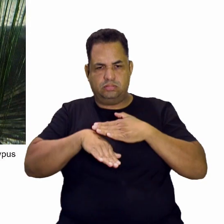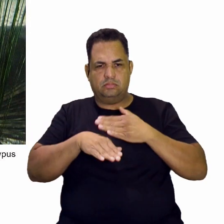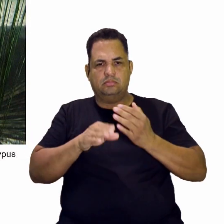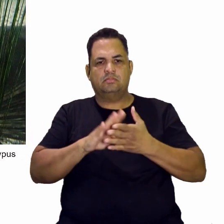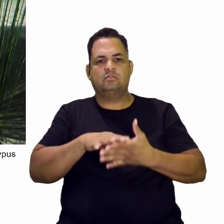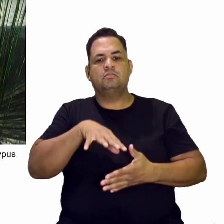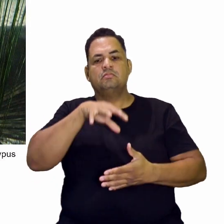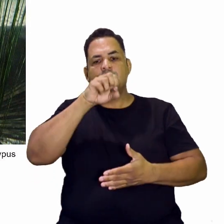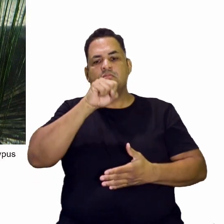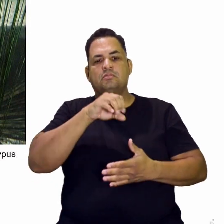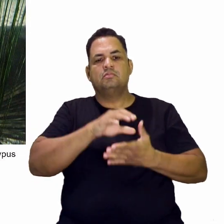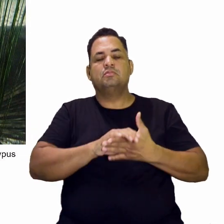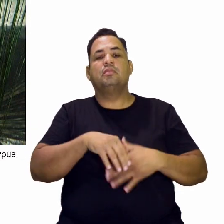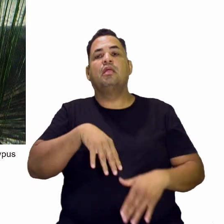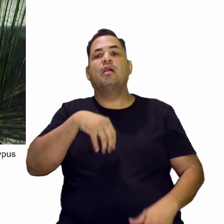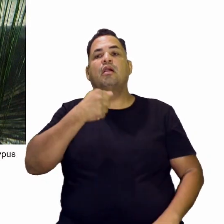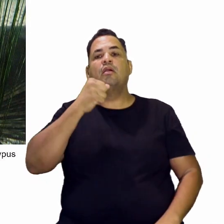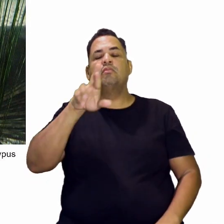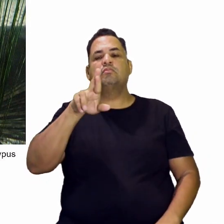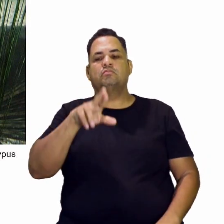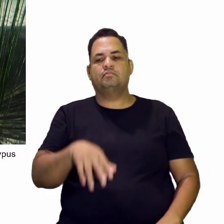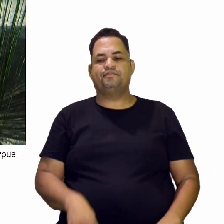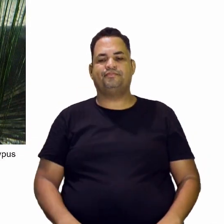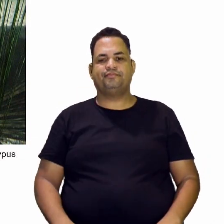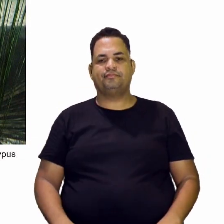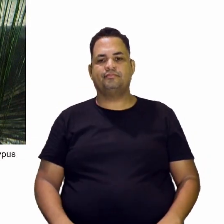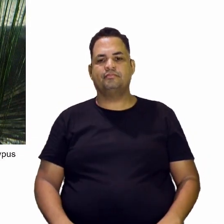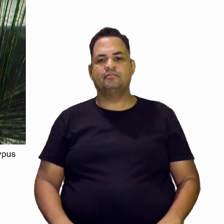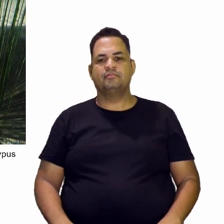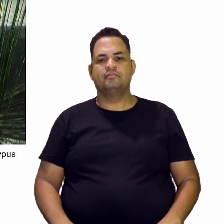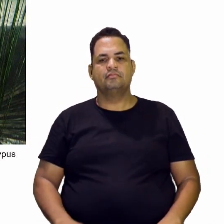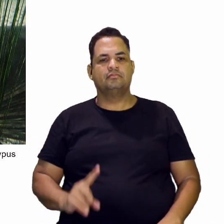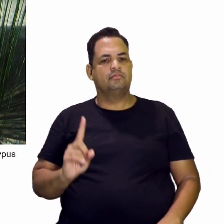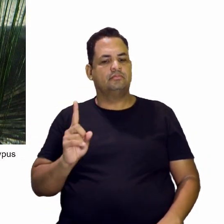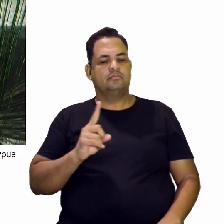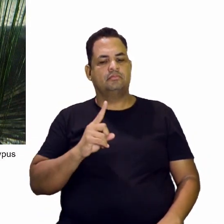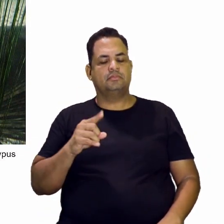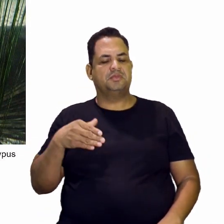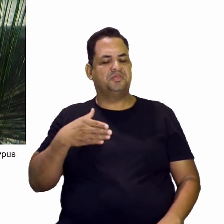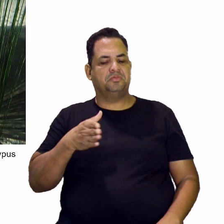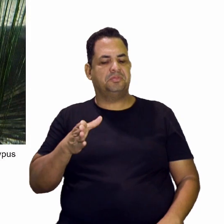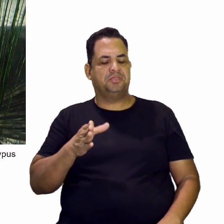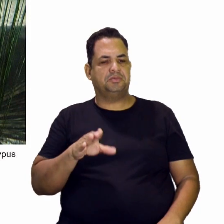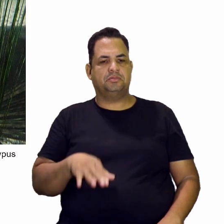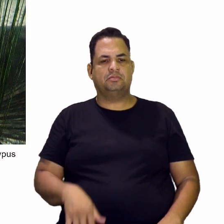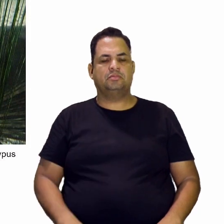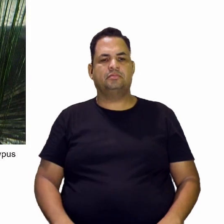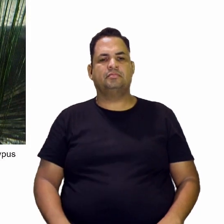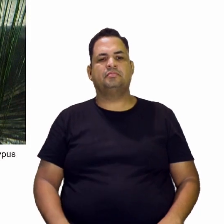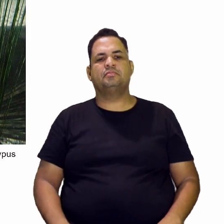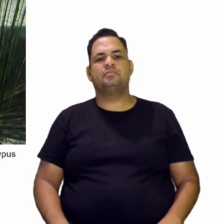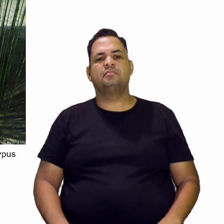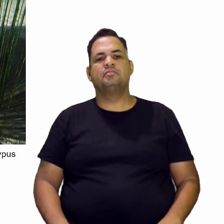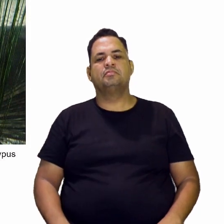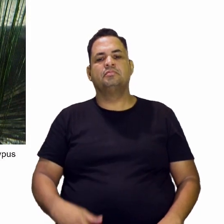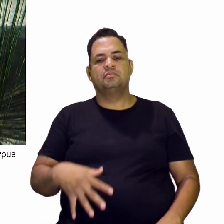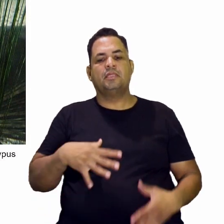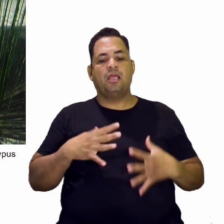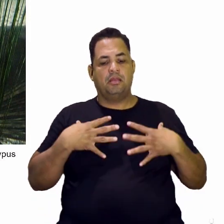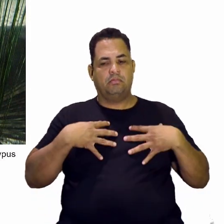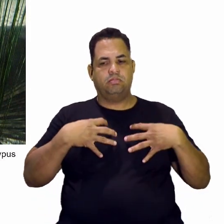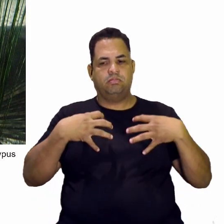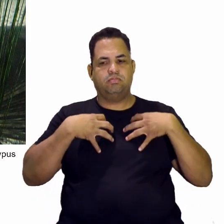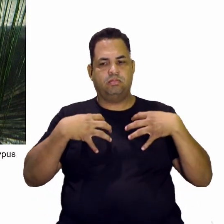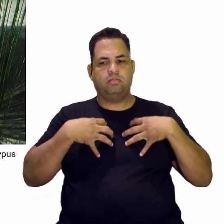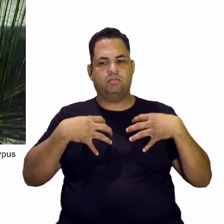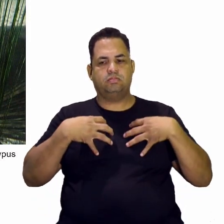eles respiram ar atmosférico, certo? Não são peixes, não tem brânquias. Então, tem pulmões para poder